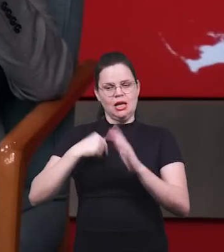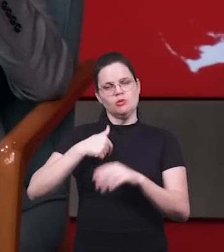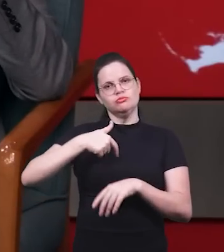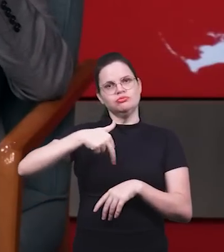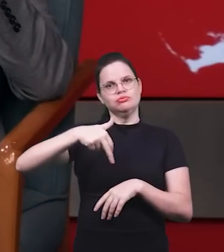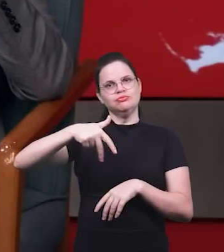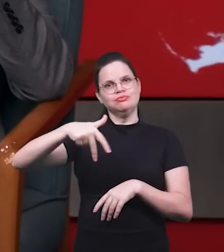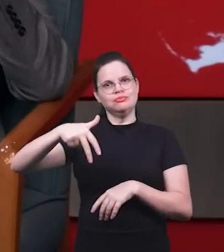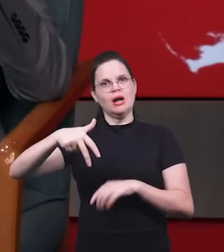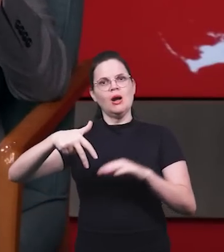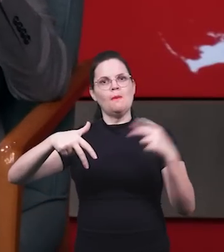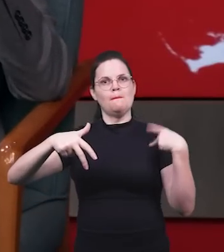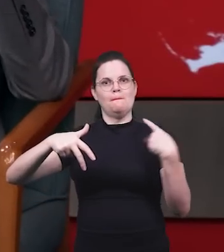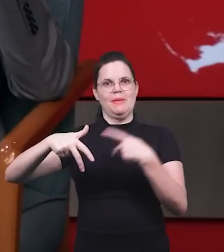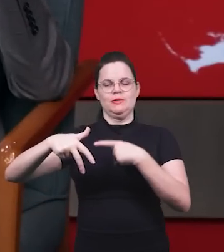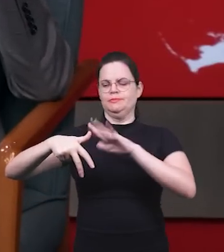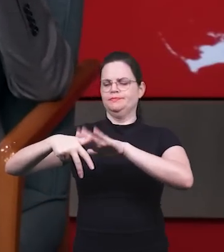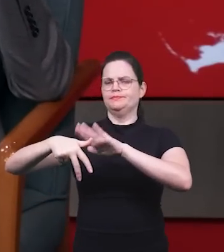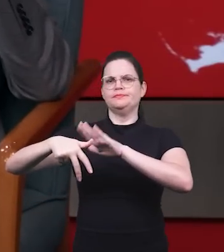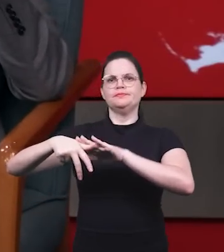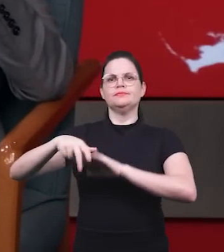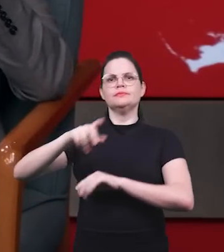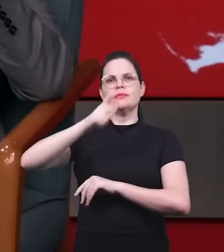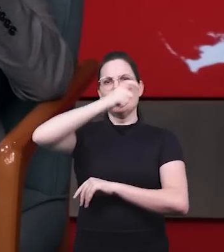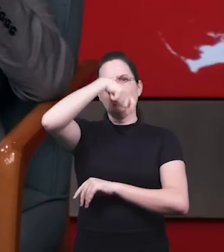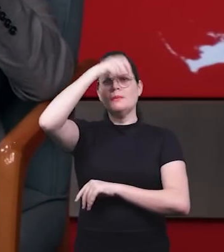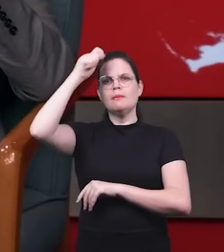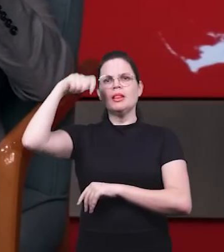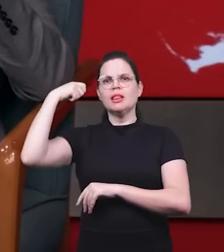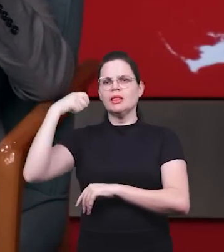aproxima e me disse o seguinte: Amadeu,